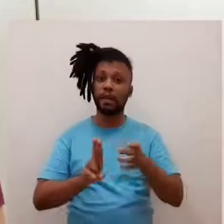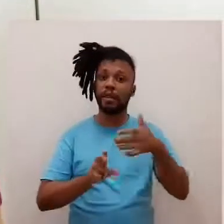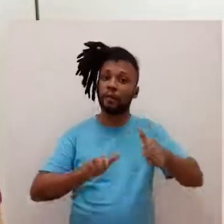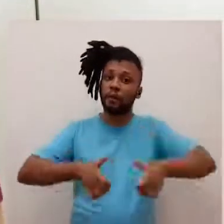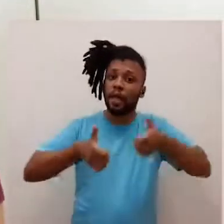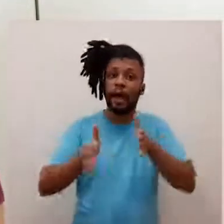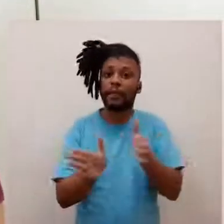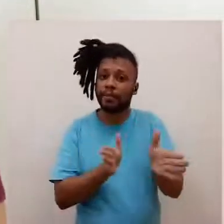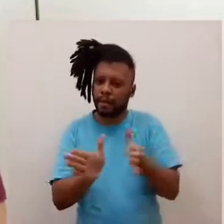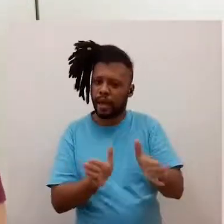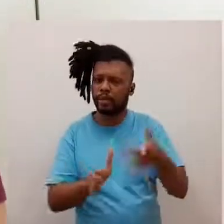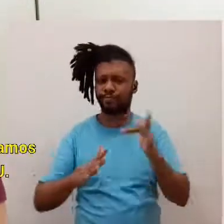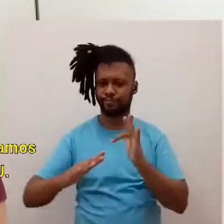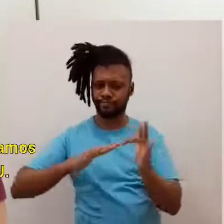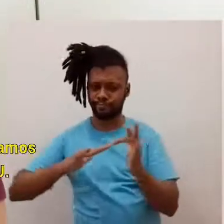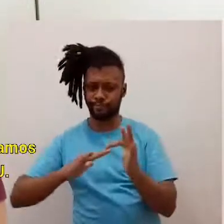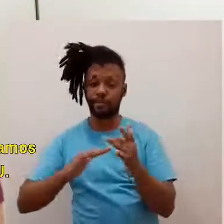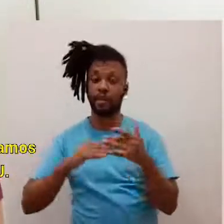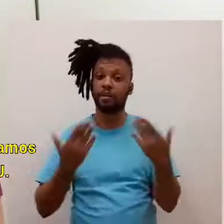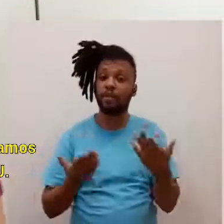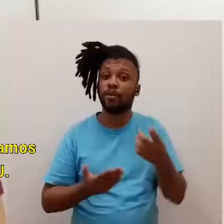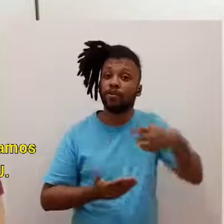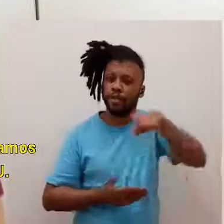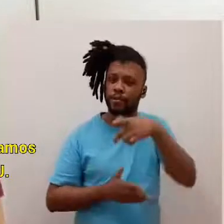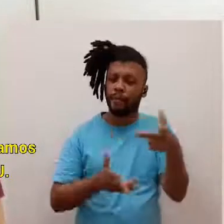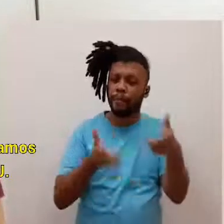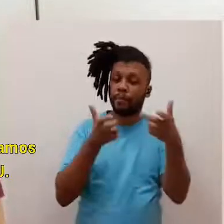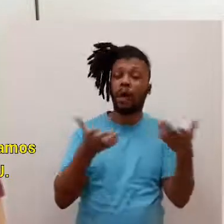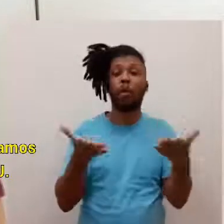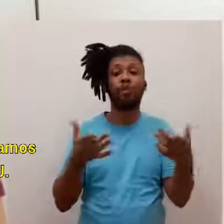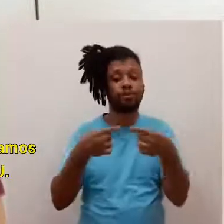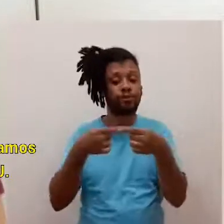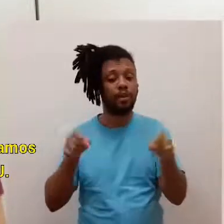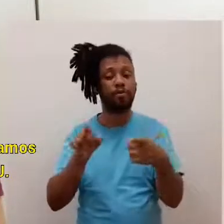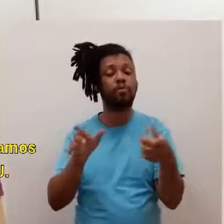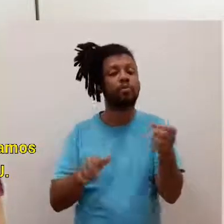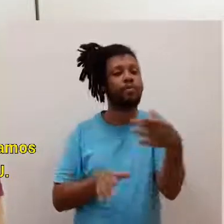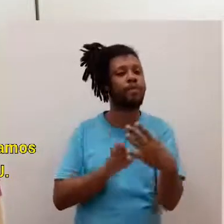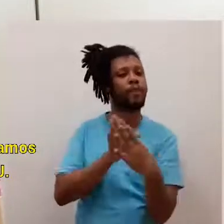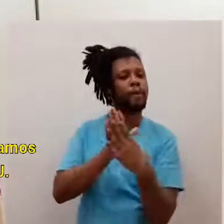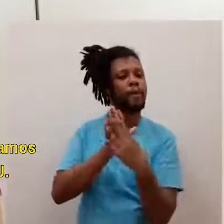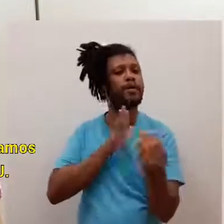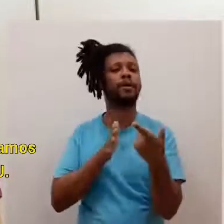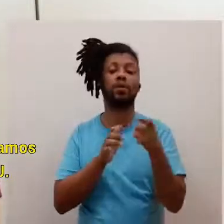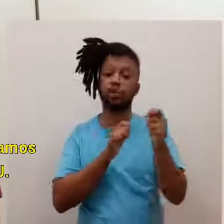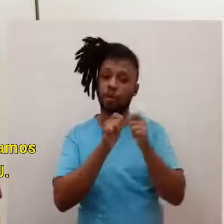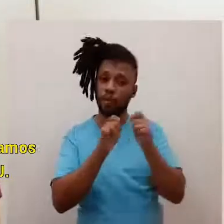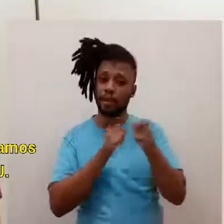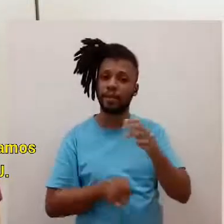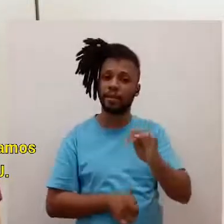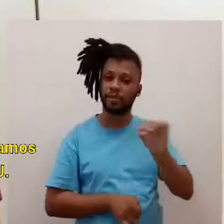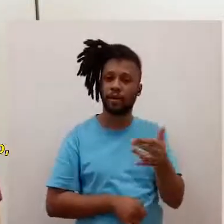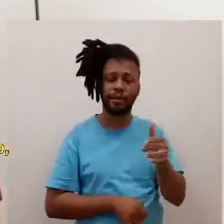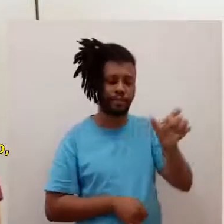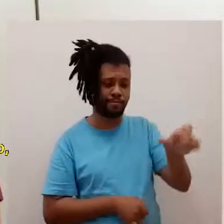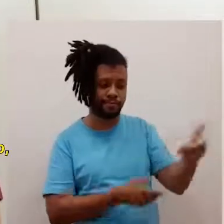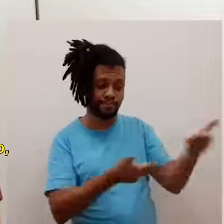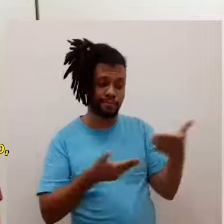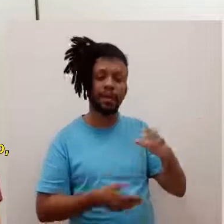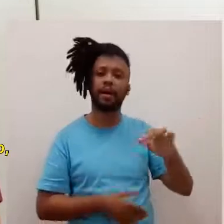melhorar a acessibilidade das nossas redes. E, como você já deve ter percebido, hoje estreamos o novo formato das nossas matérias do TJ.